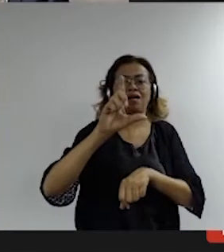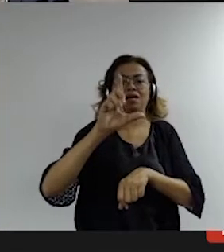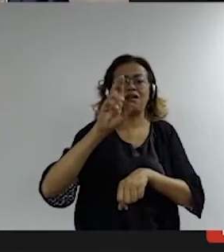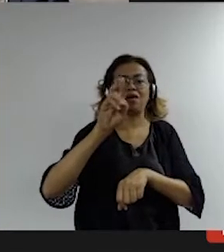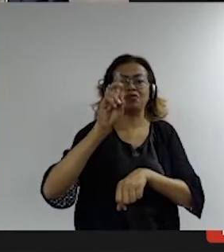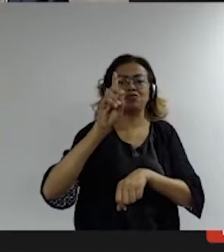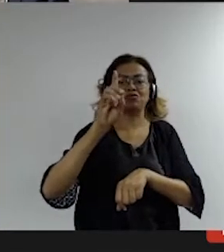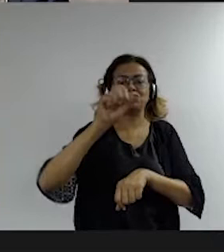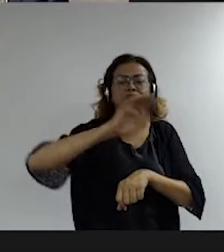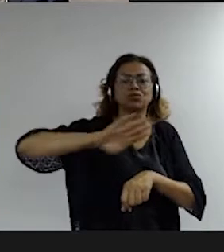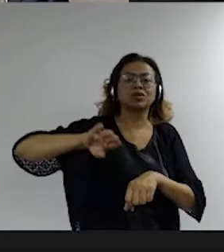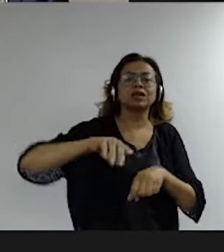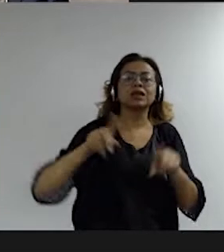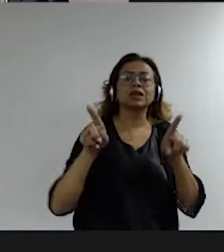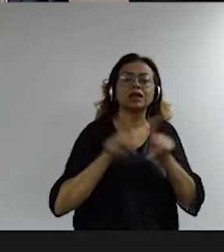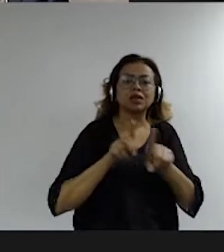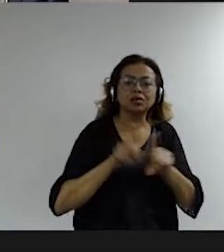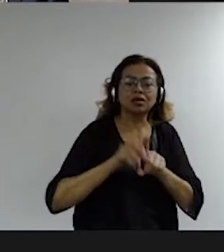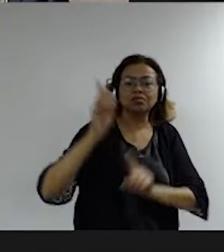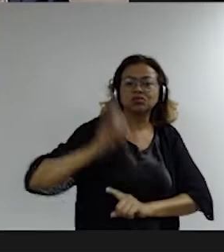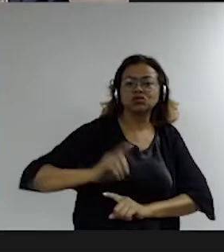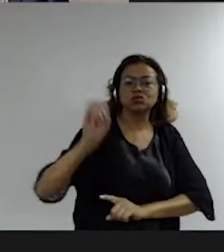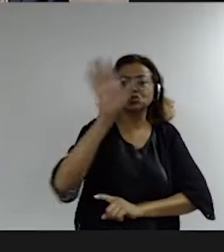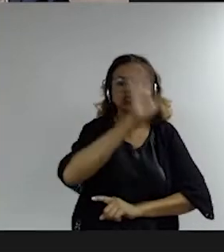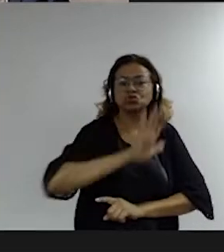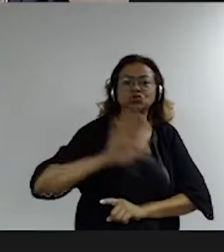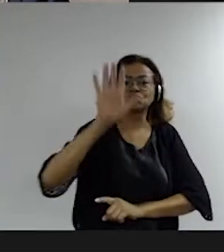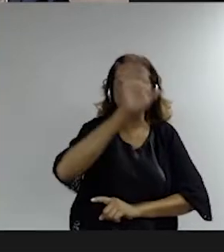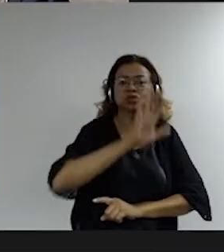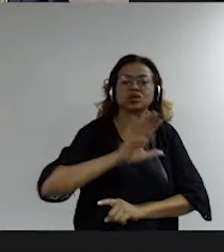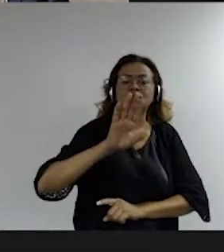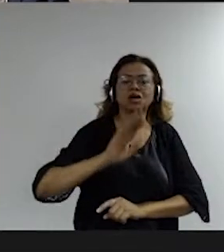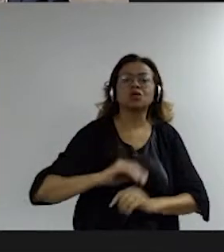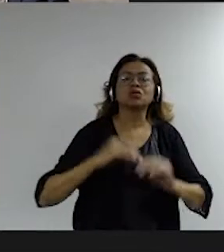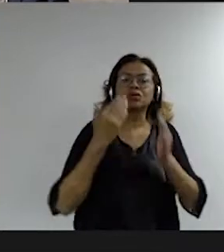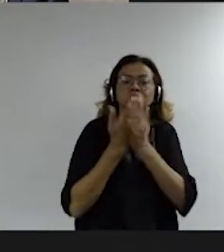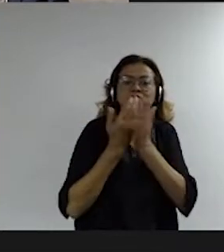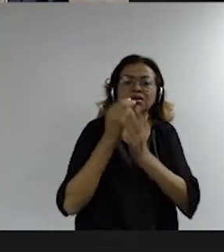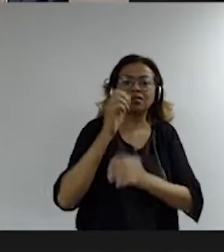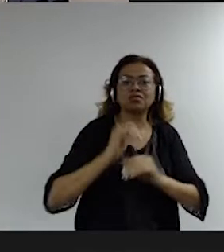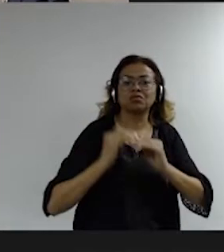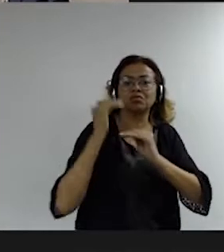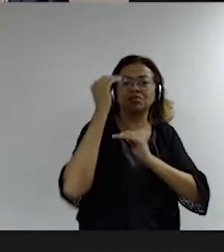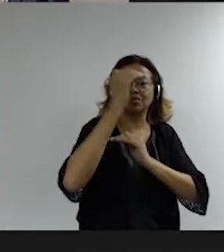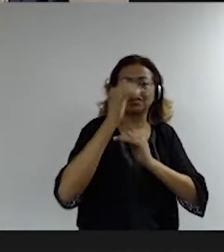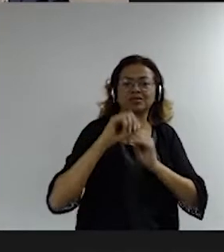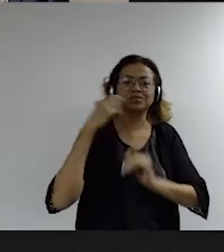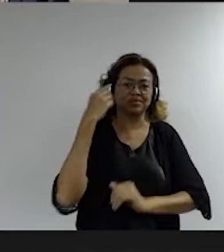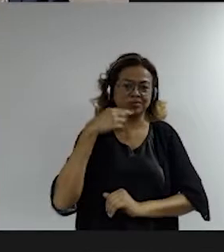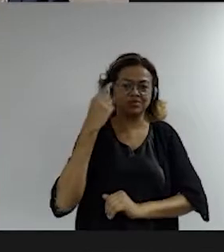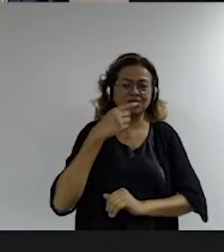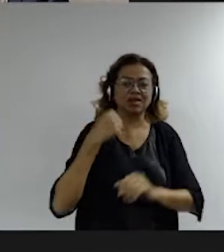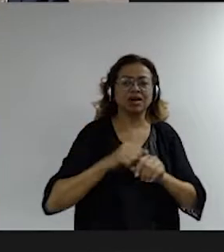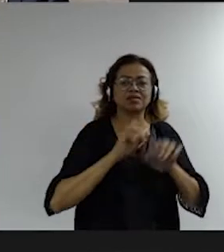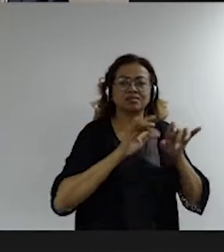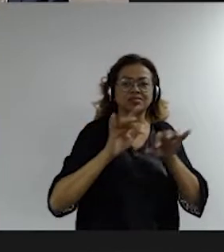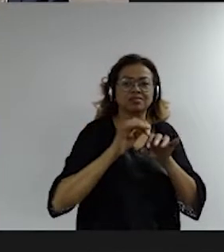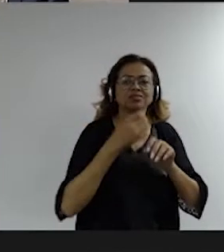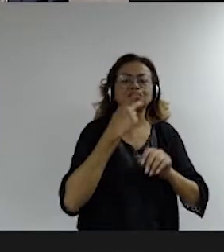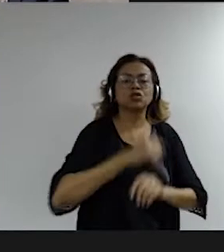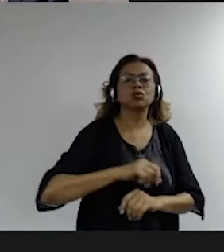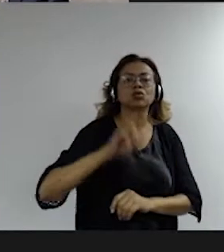da Escola Superior de Advocacia e coordenador executivo do Congresso Digital, Dr. Rony